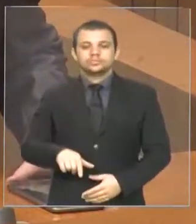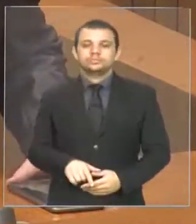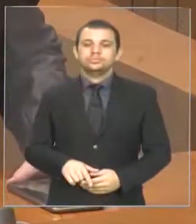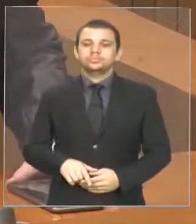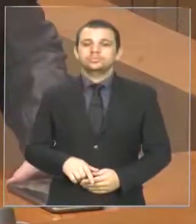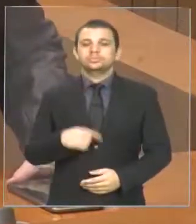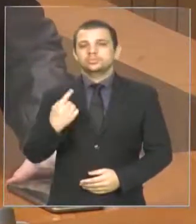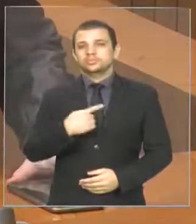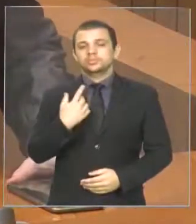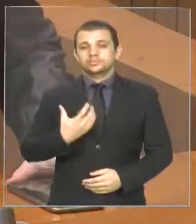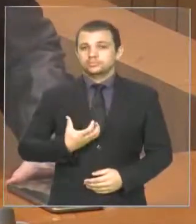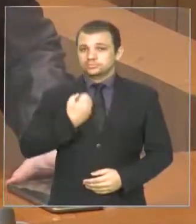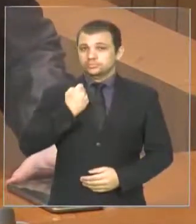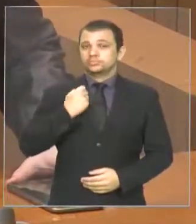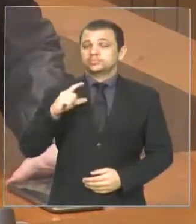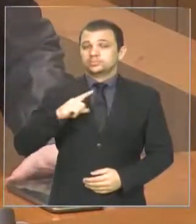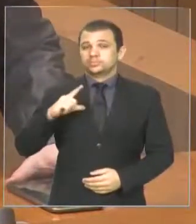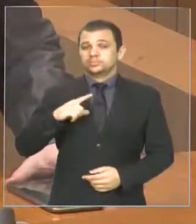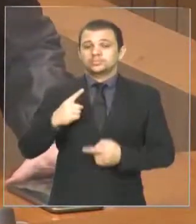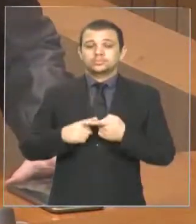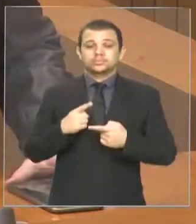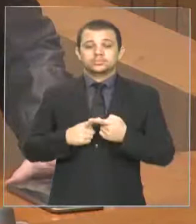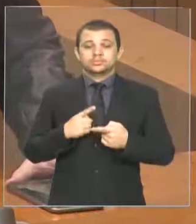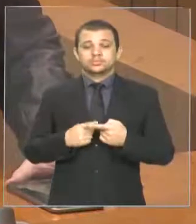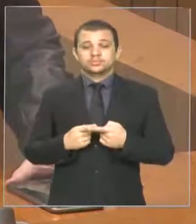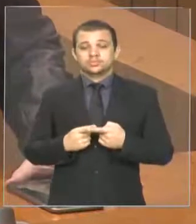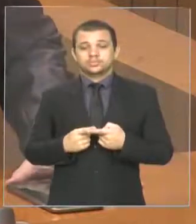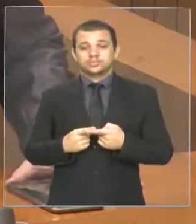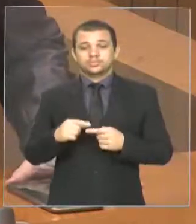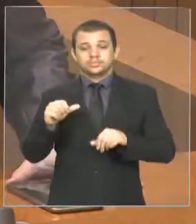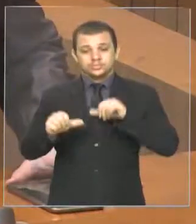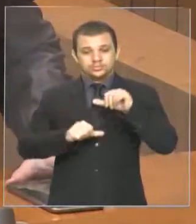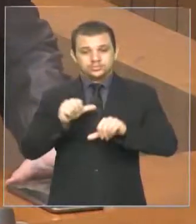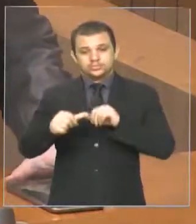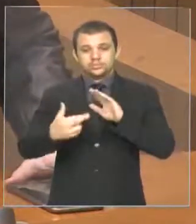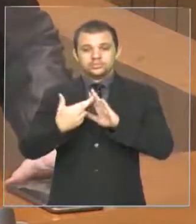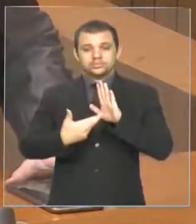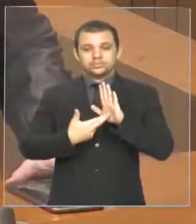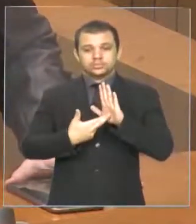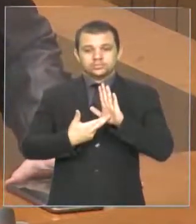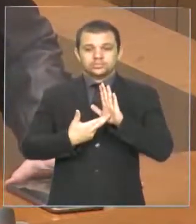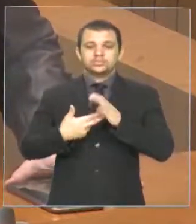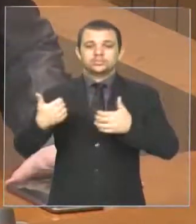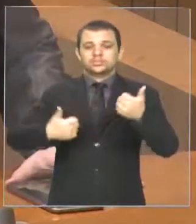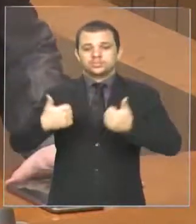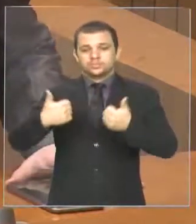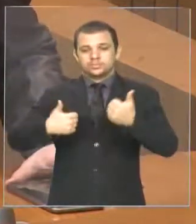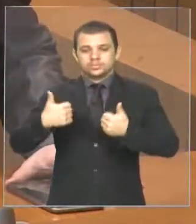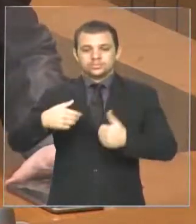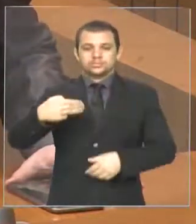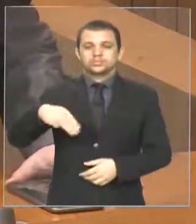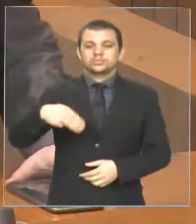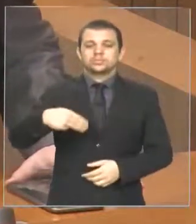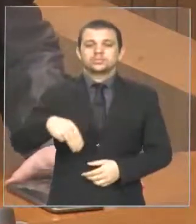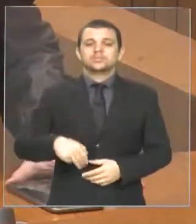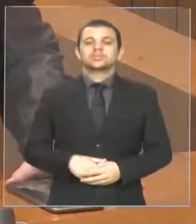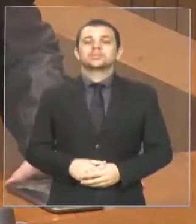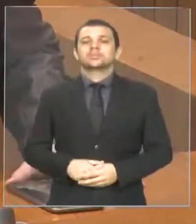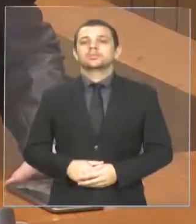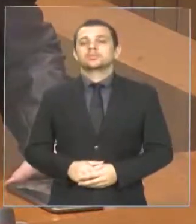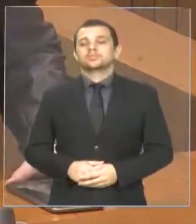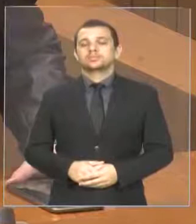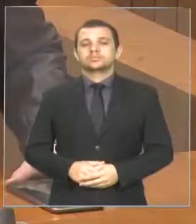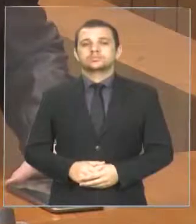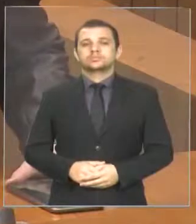fomos surpreendidos com uma mudança de regra no campeonato maranhense.